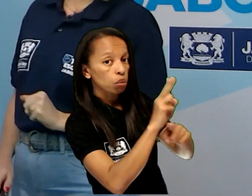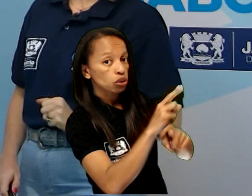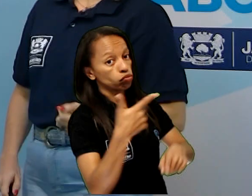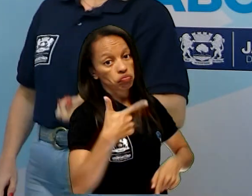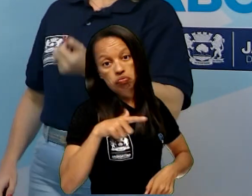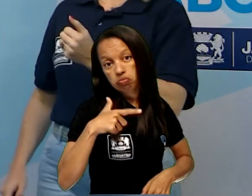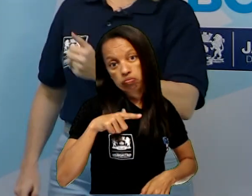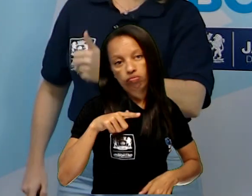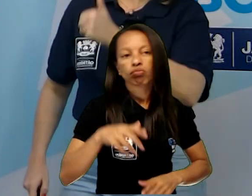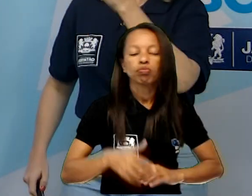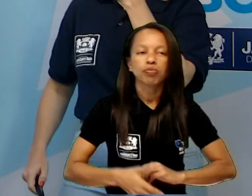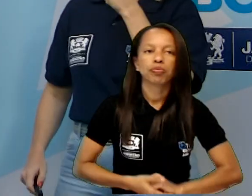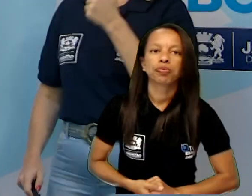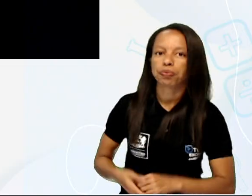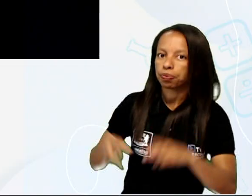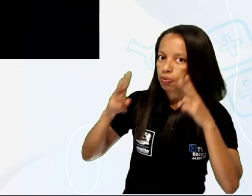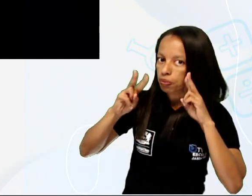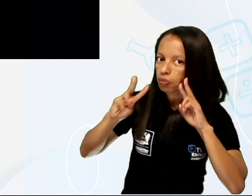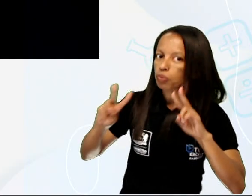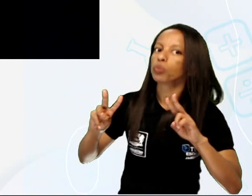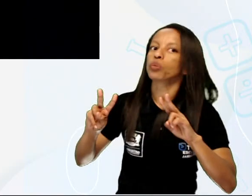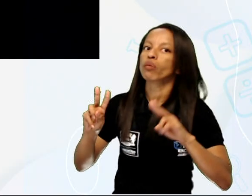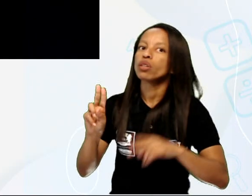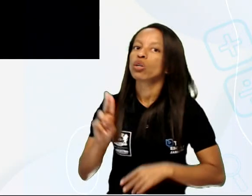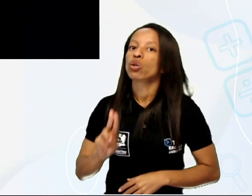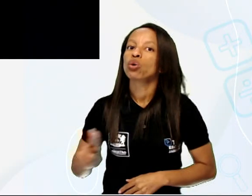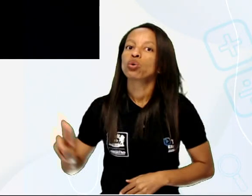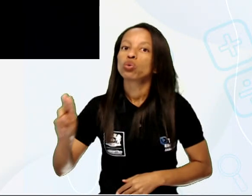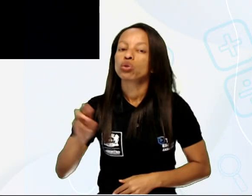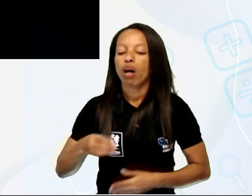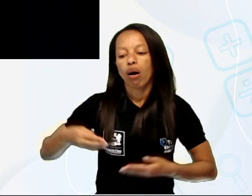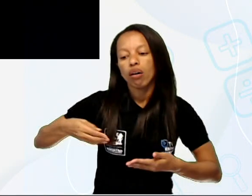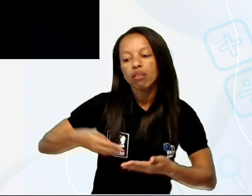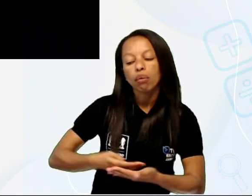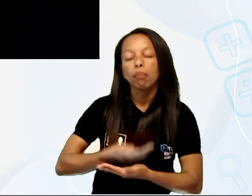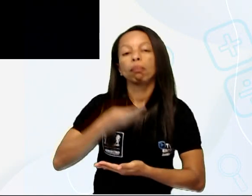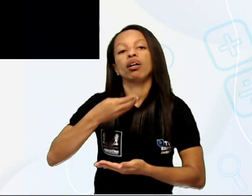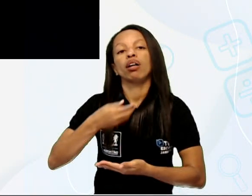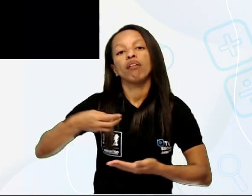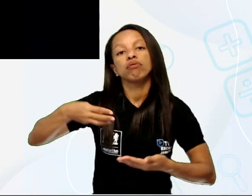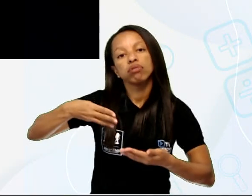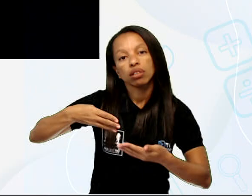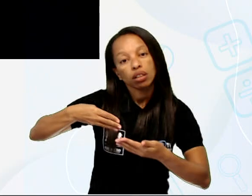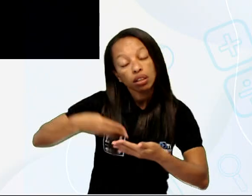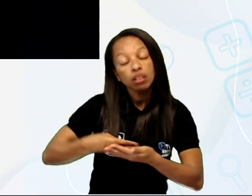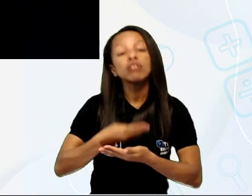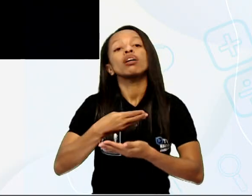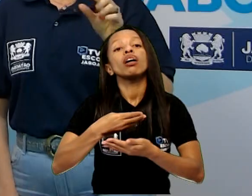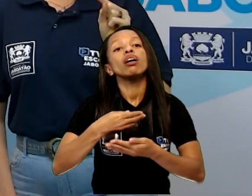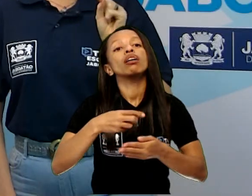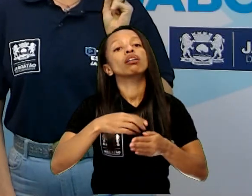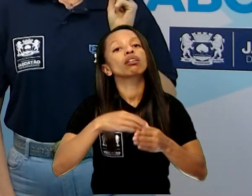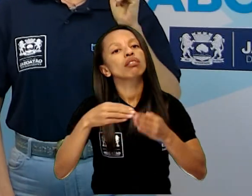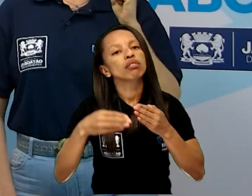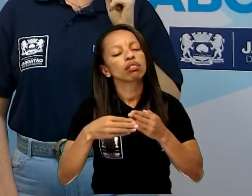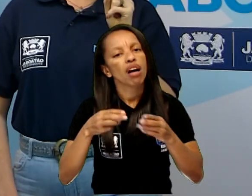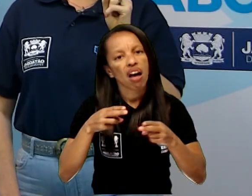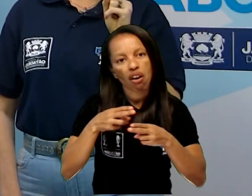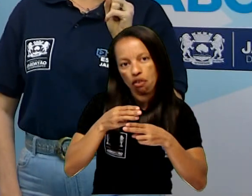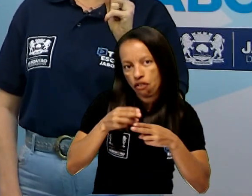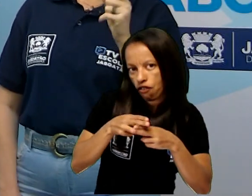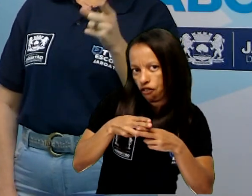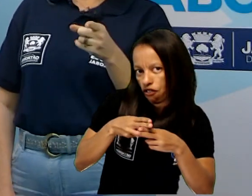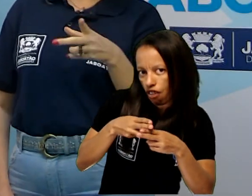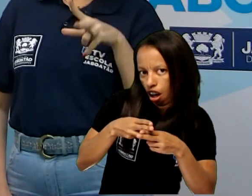protegida. Olha só, manusear talheres com pontas só arredondadas, nada de usar talheres